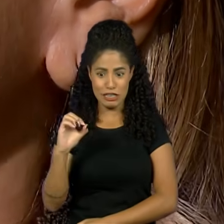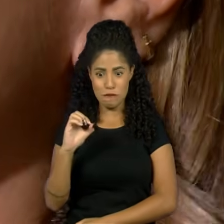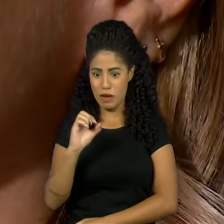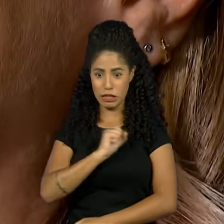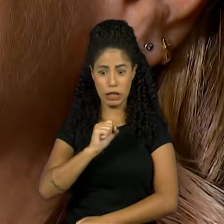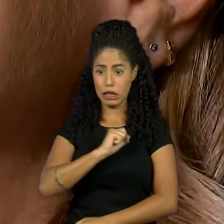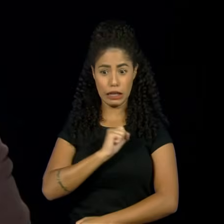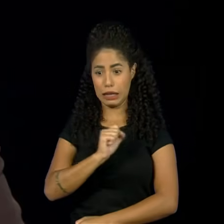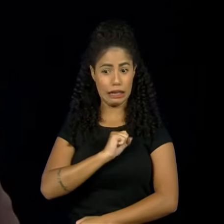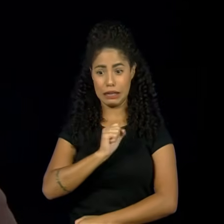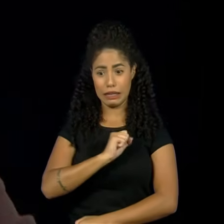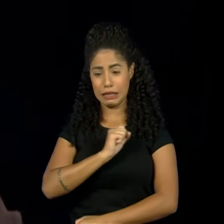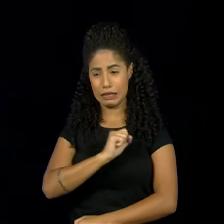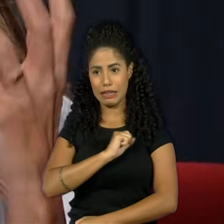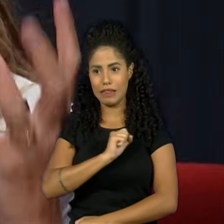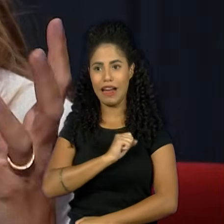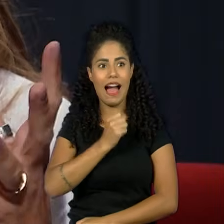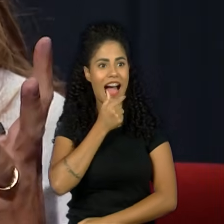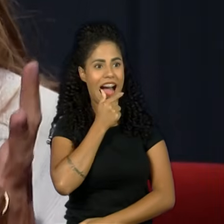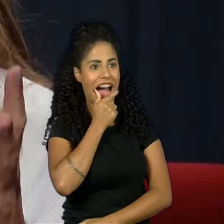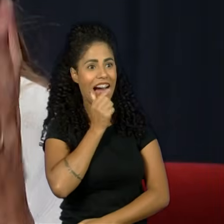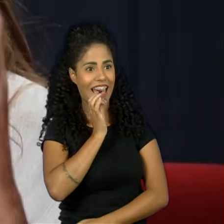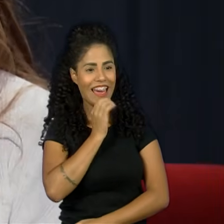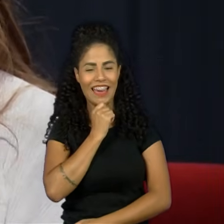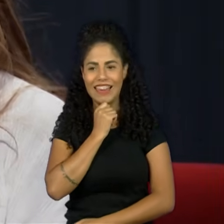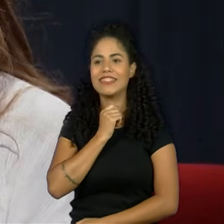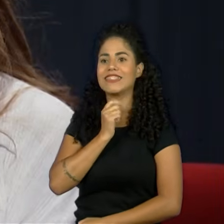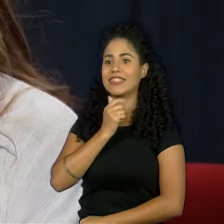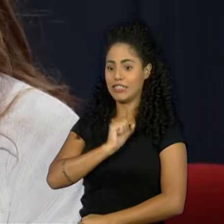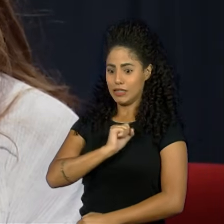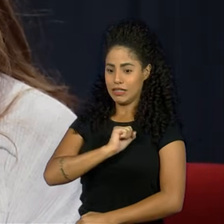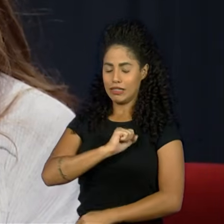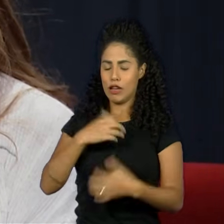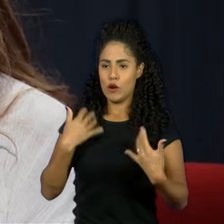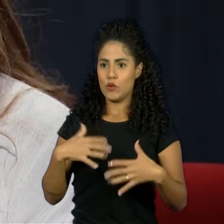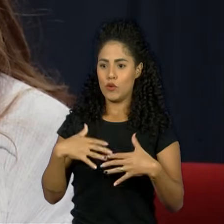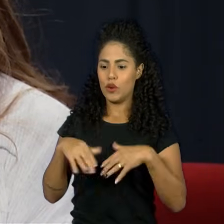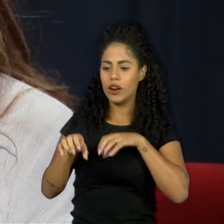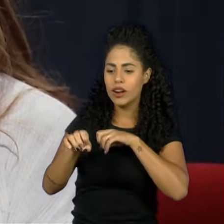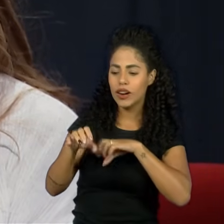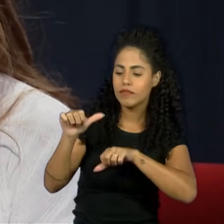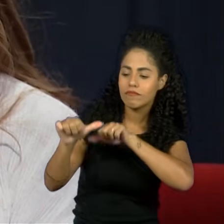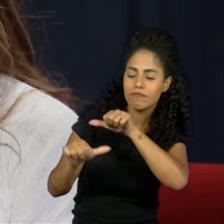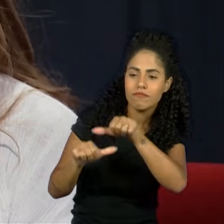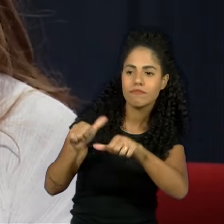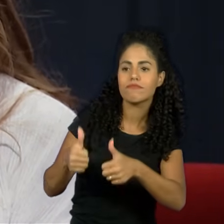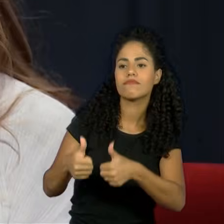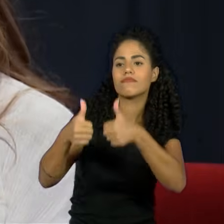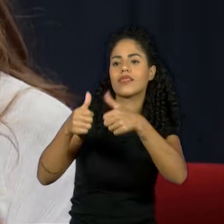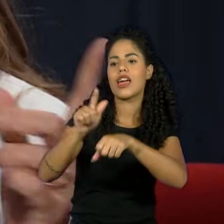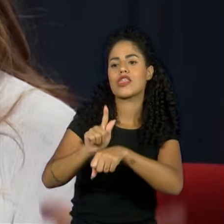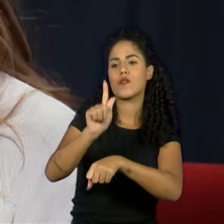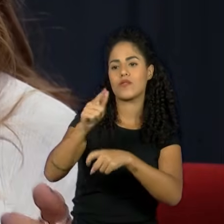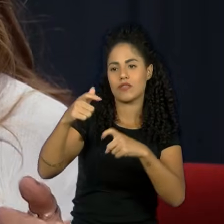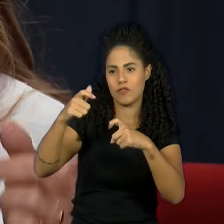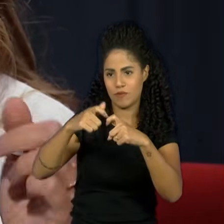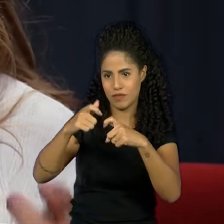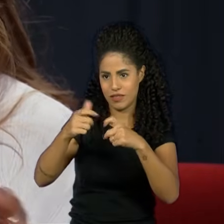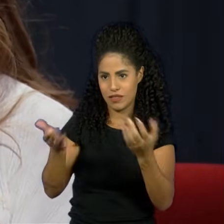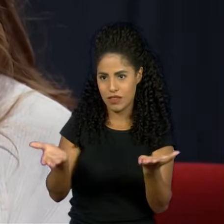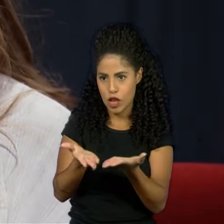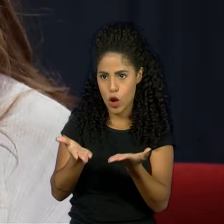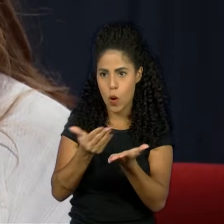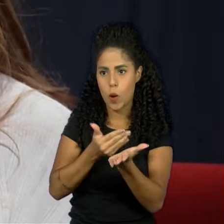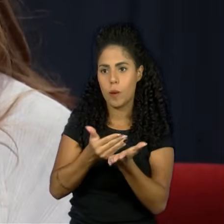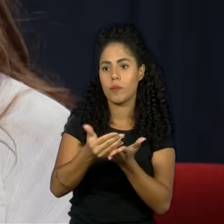procure ajuda. Porque eles me ouviram e a gente mudou a diretriz de Que ensino legal. da graduação de medicina, começou a avaliar a partir de